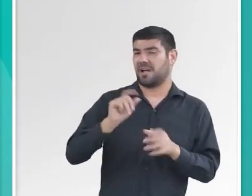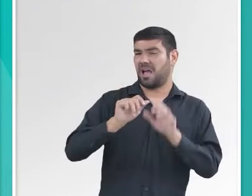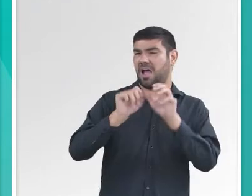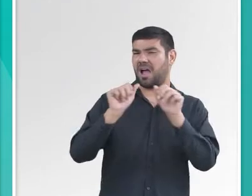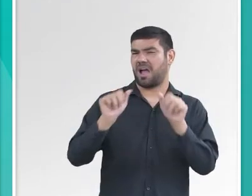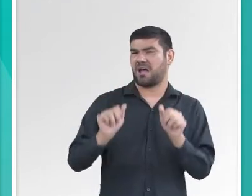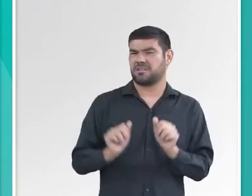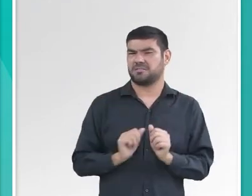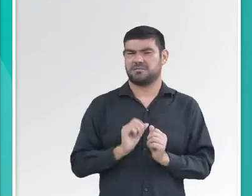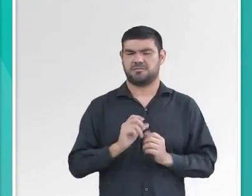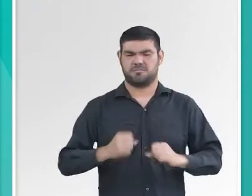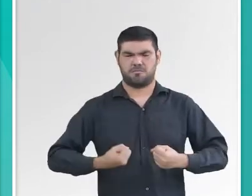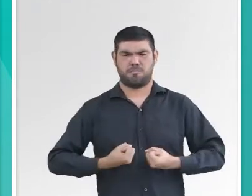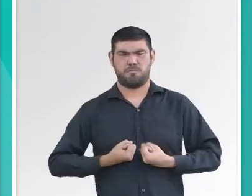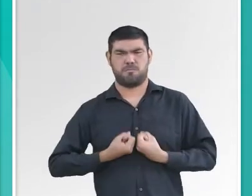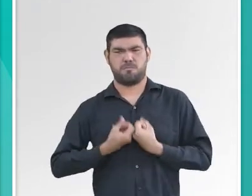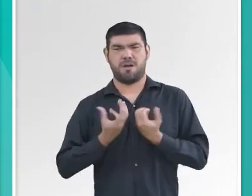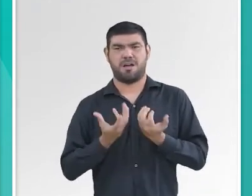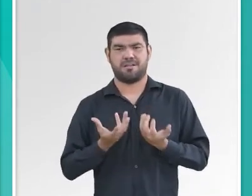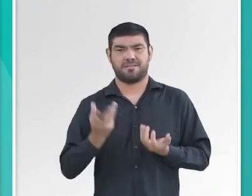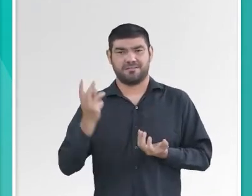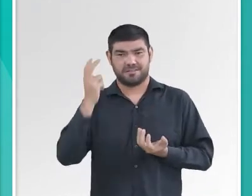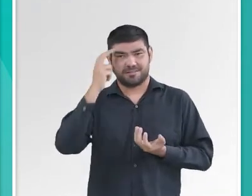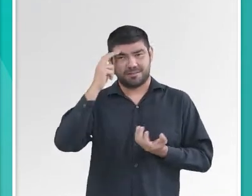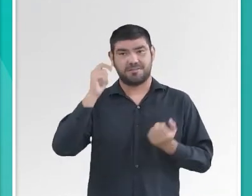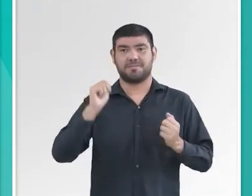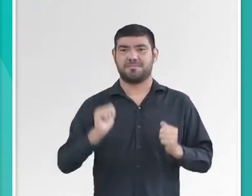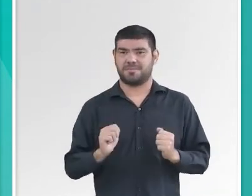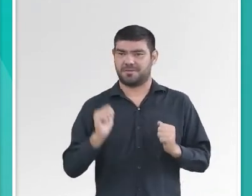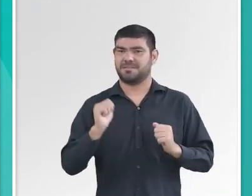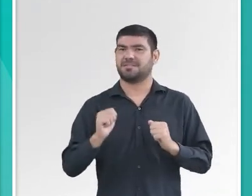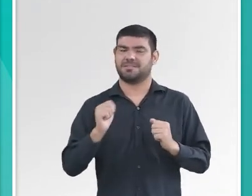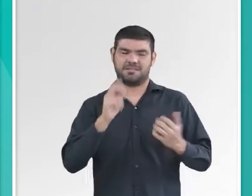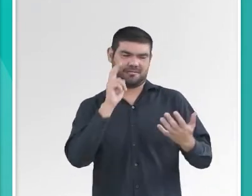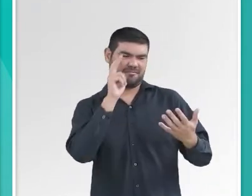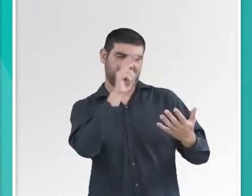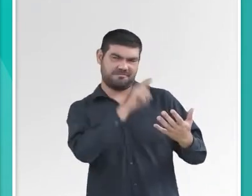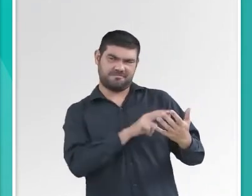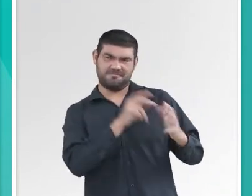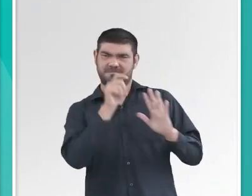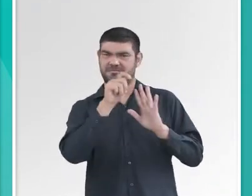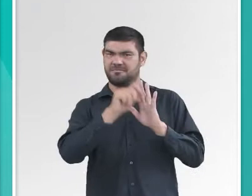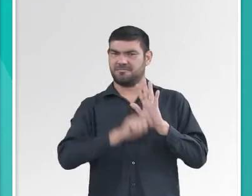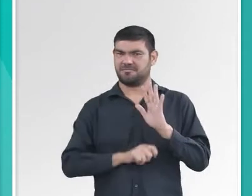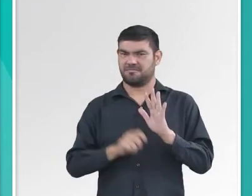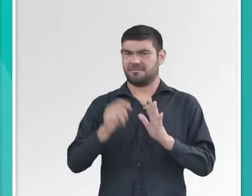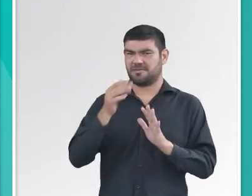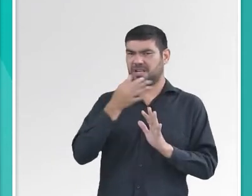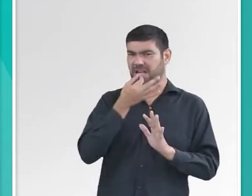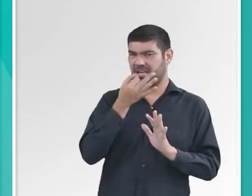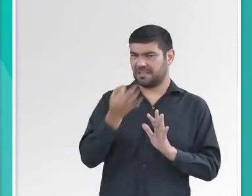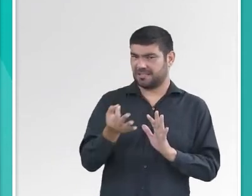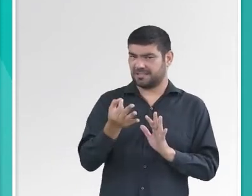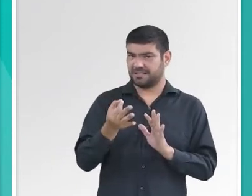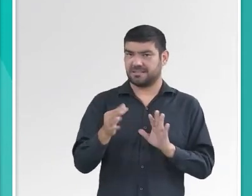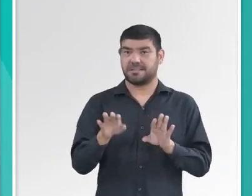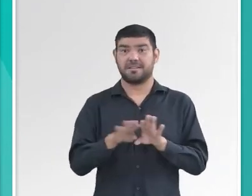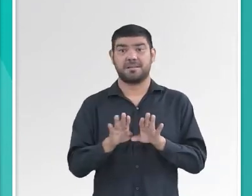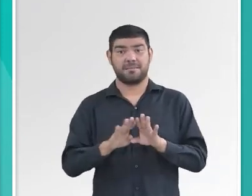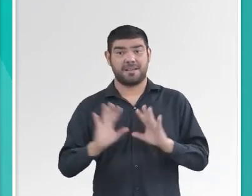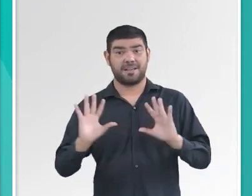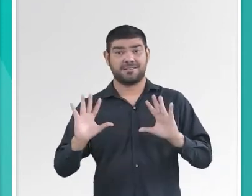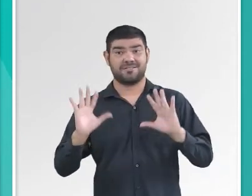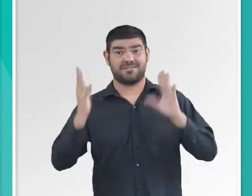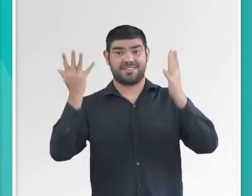qualquer manifestação cultural pode ser objeto de uma resenha, assim como as festas, não